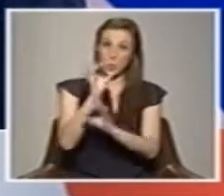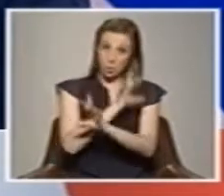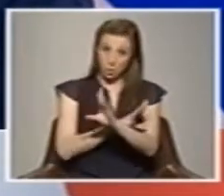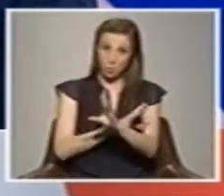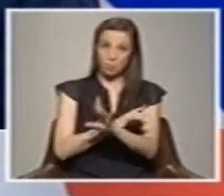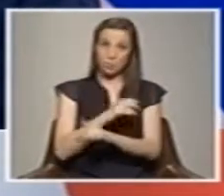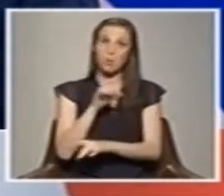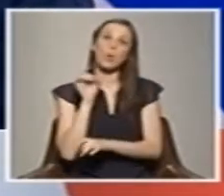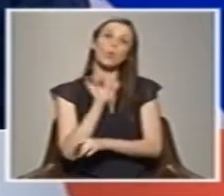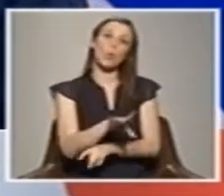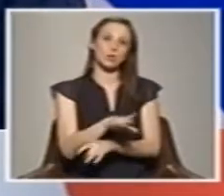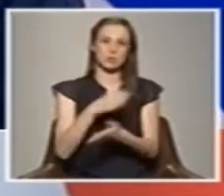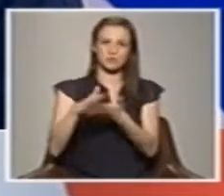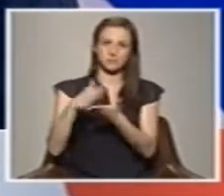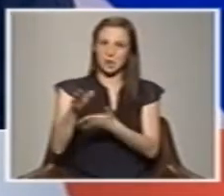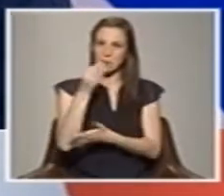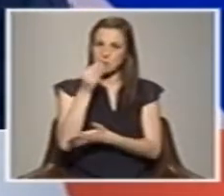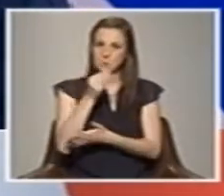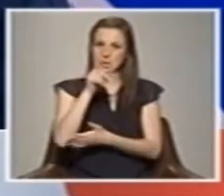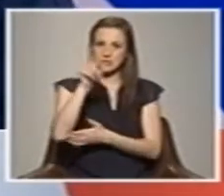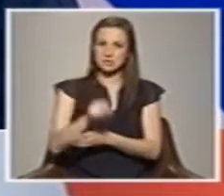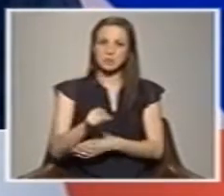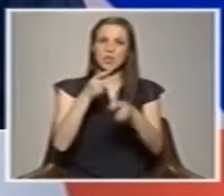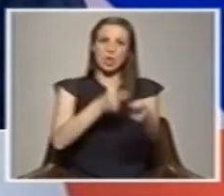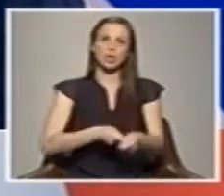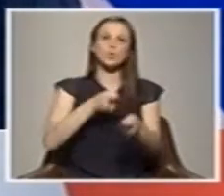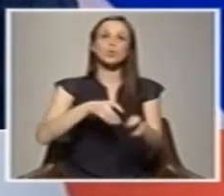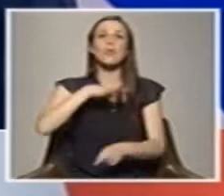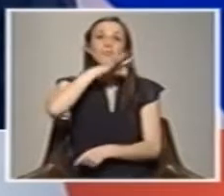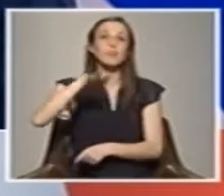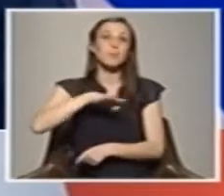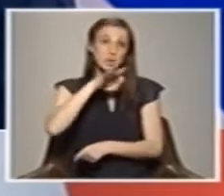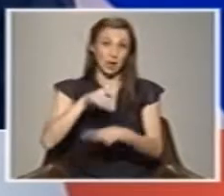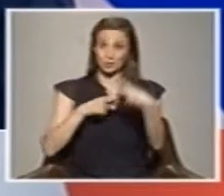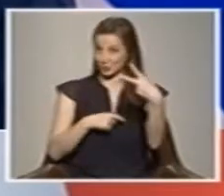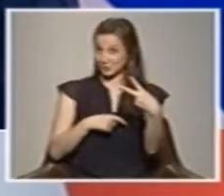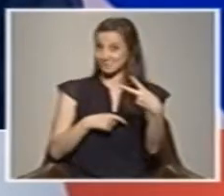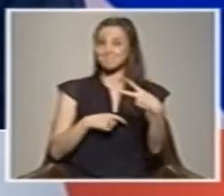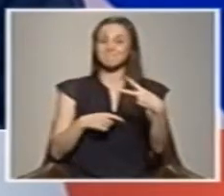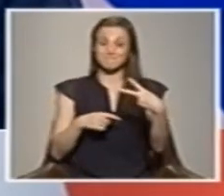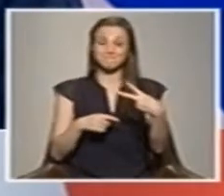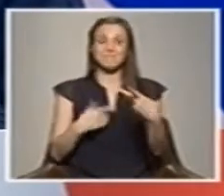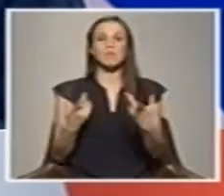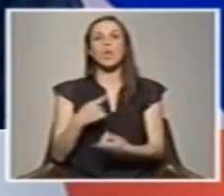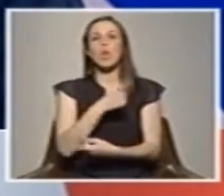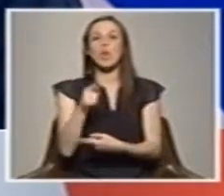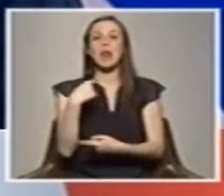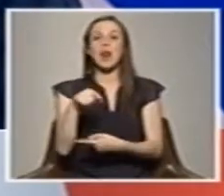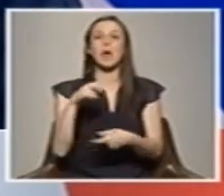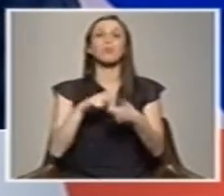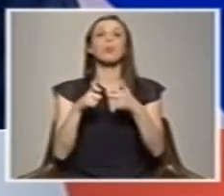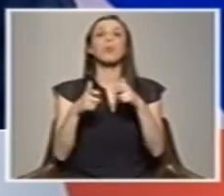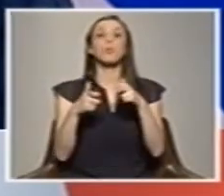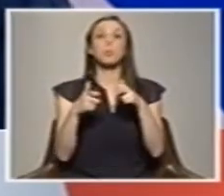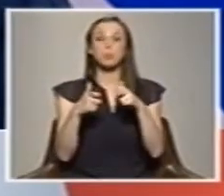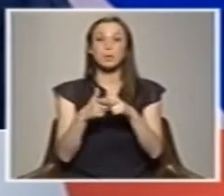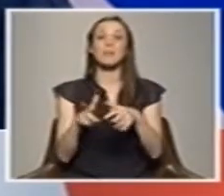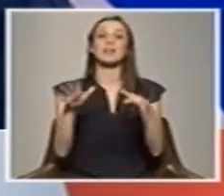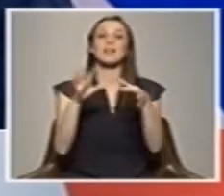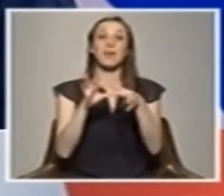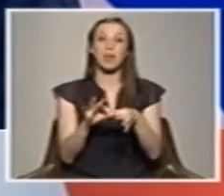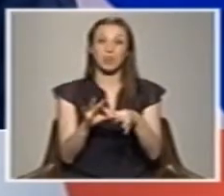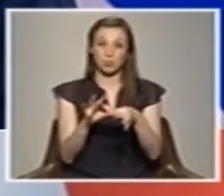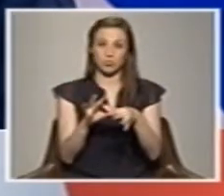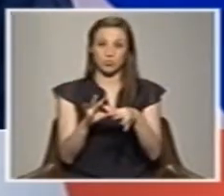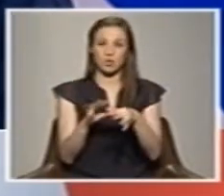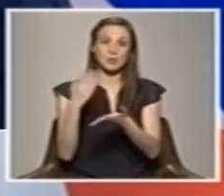desperdício alimentar e o ano internacional da agricultura familiar. E nós temos um problema ligado fundamentalmente